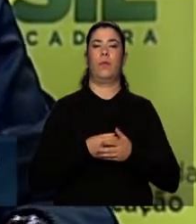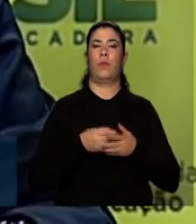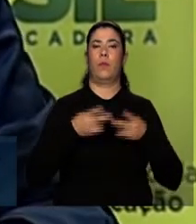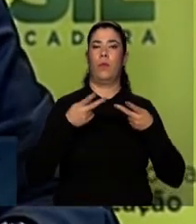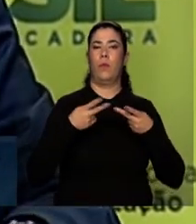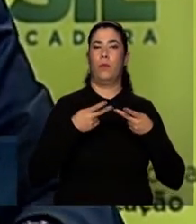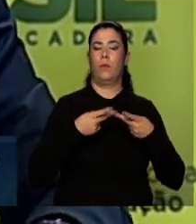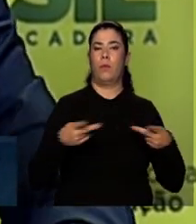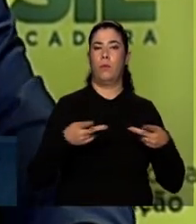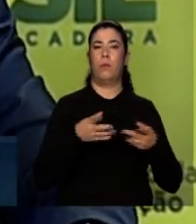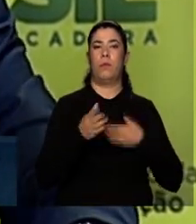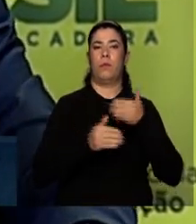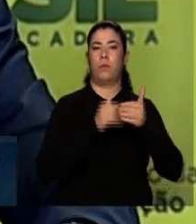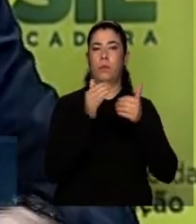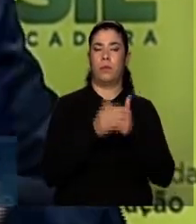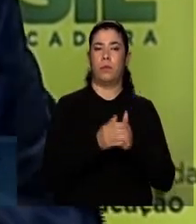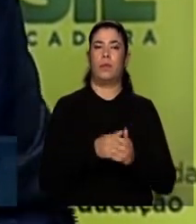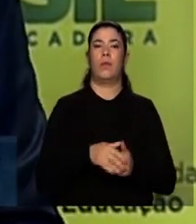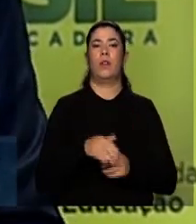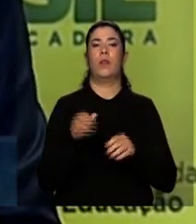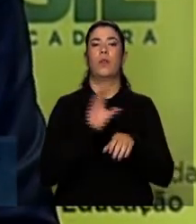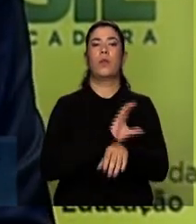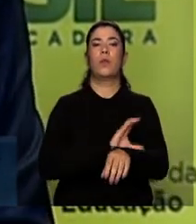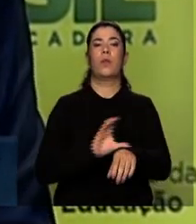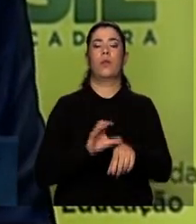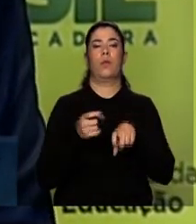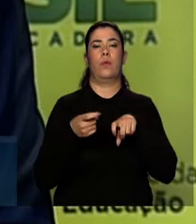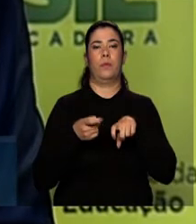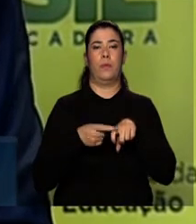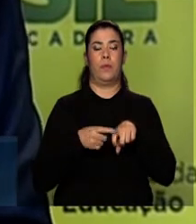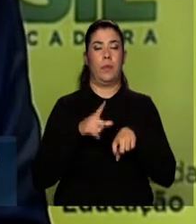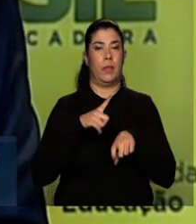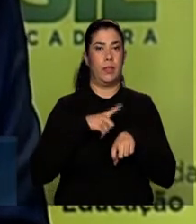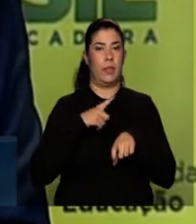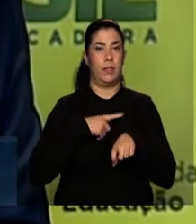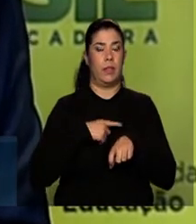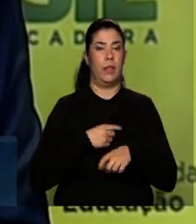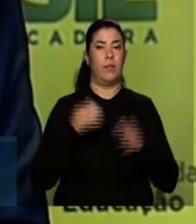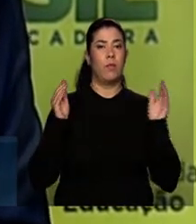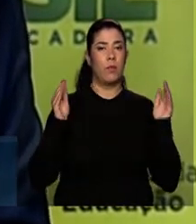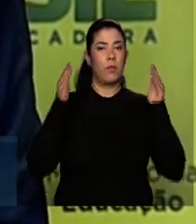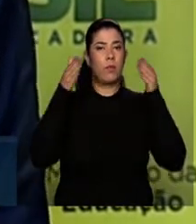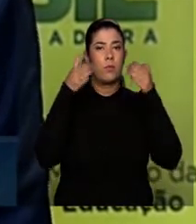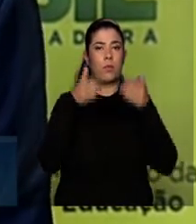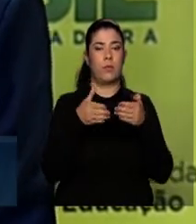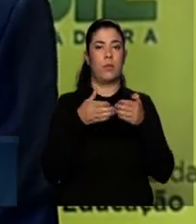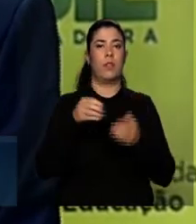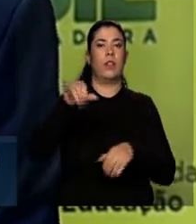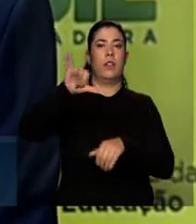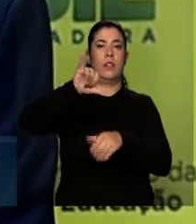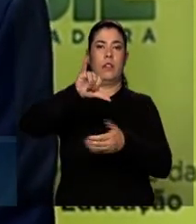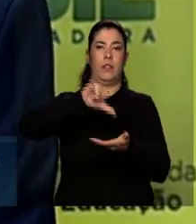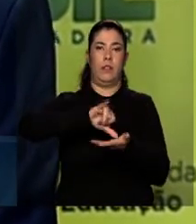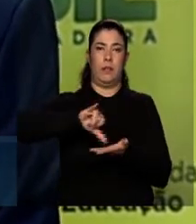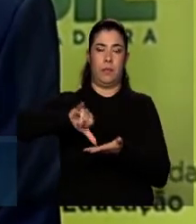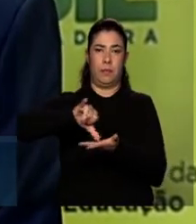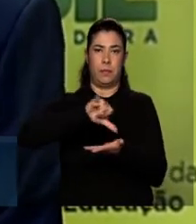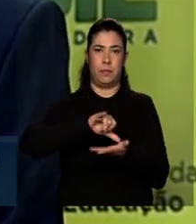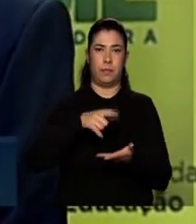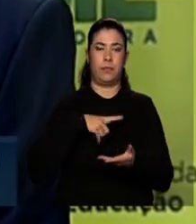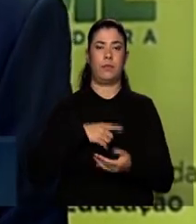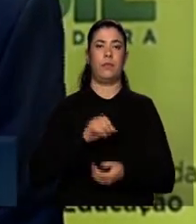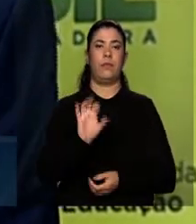medicina. Isso fez com que nós tivéssemos, historicamente, uma grande concentração nas capitais, na região